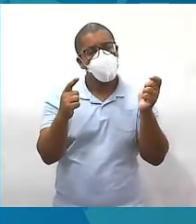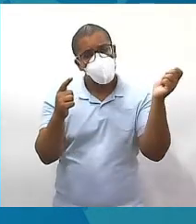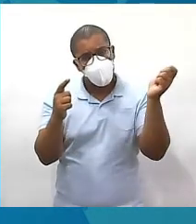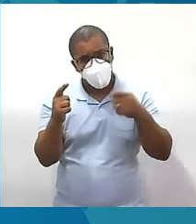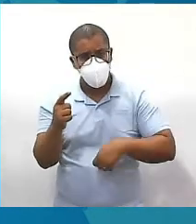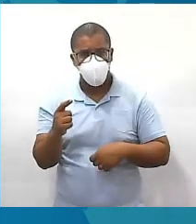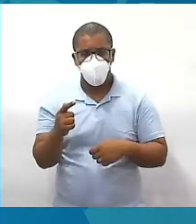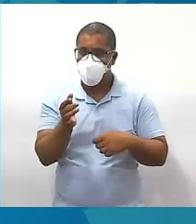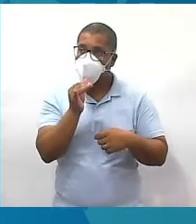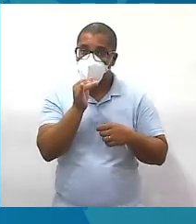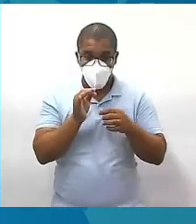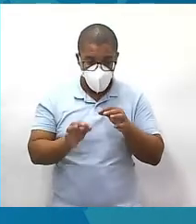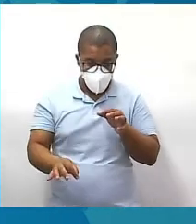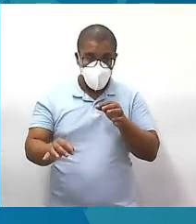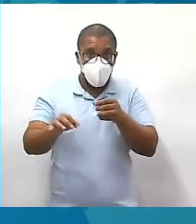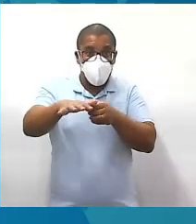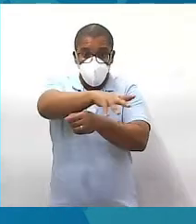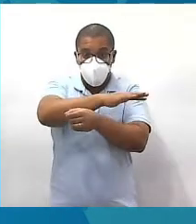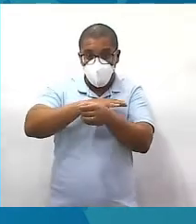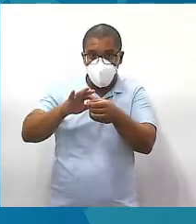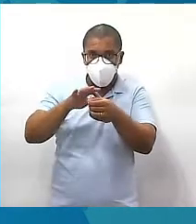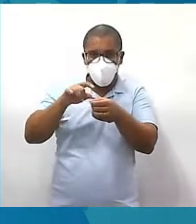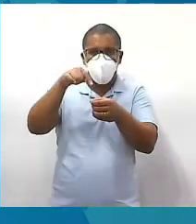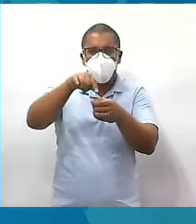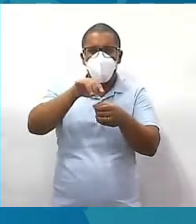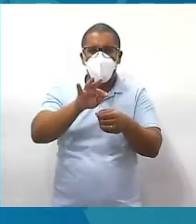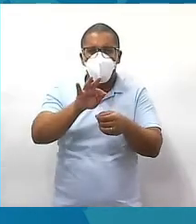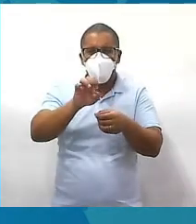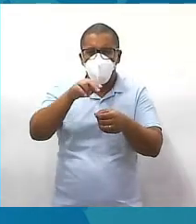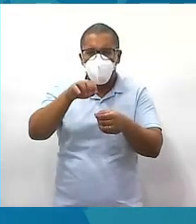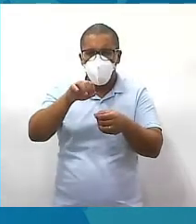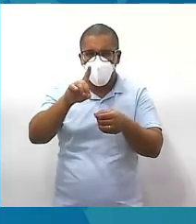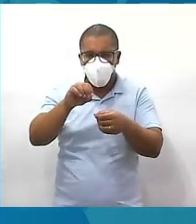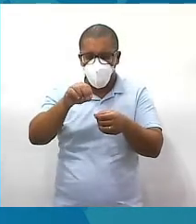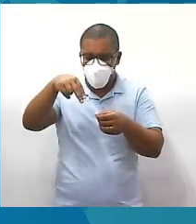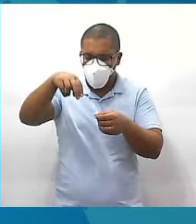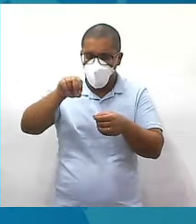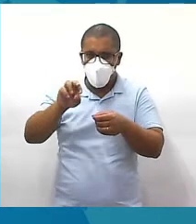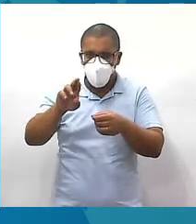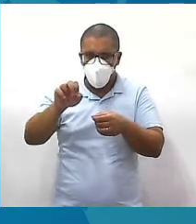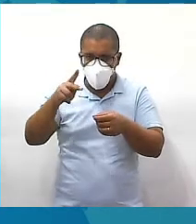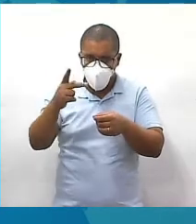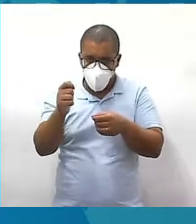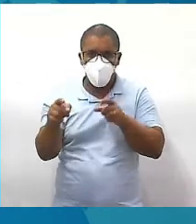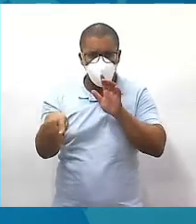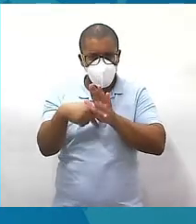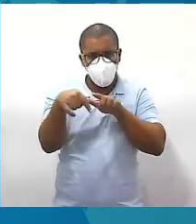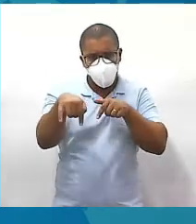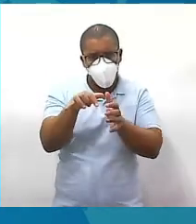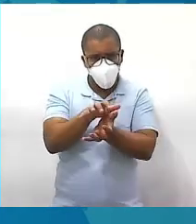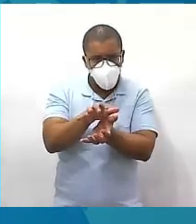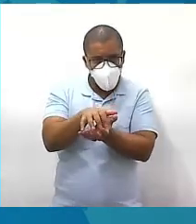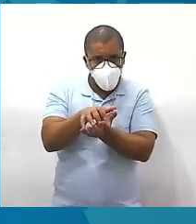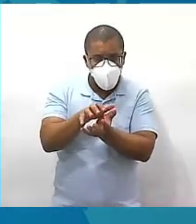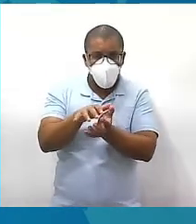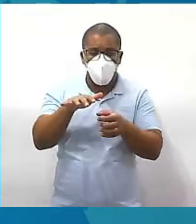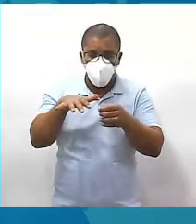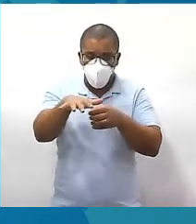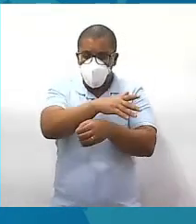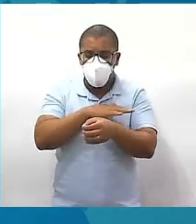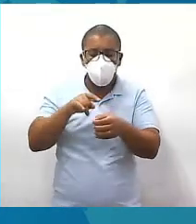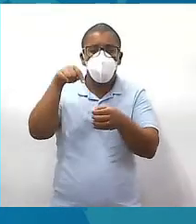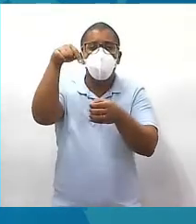é a distância da ilha de Fernando de Noronha. Sabe que a ilha de Fernando de Noronha pertence ao nosso estado, né? Apesar de estar